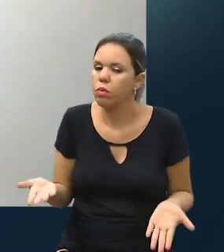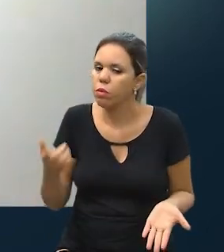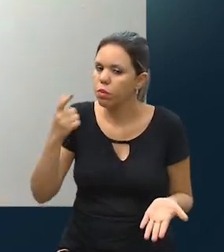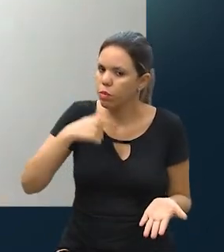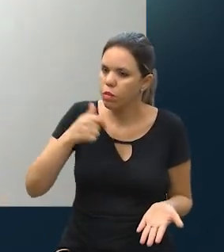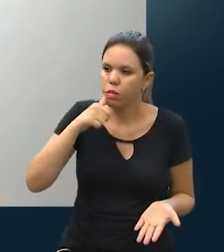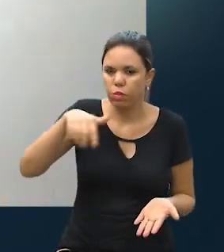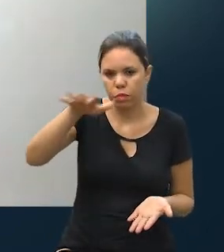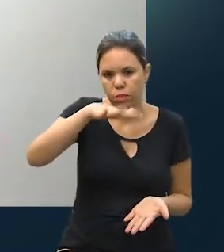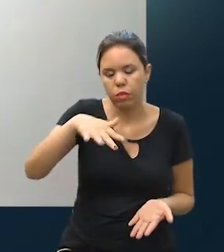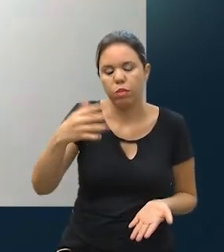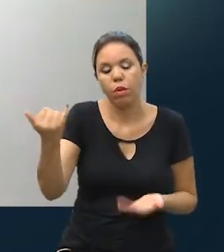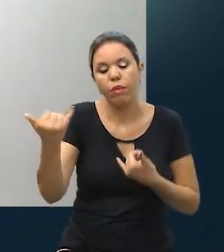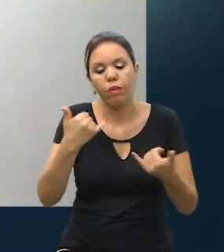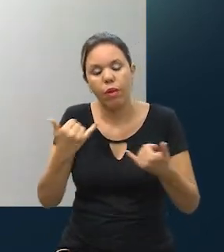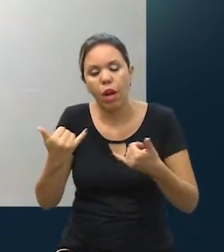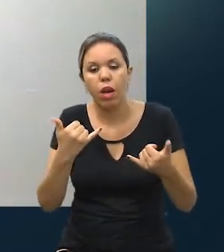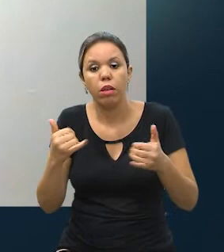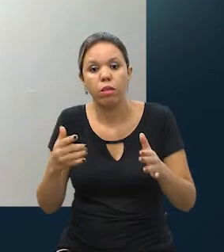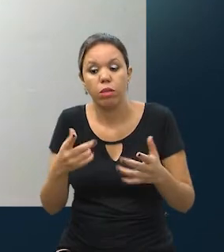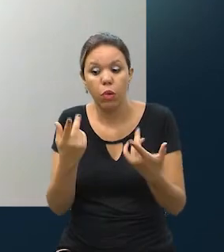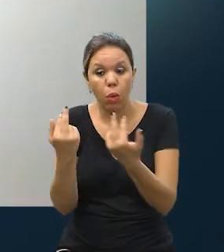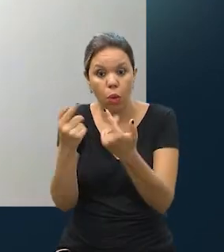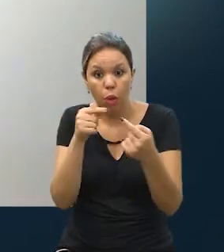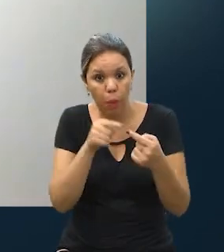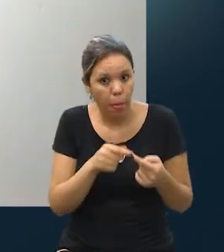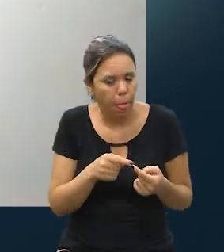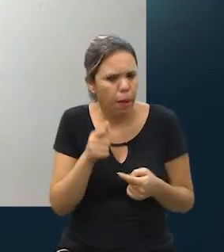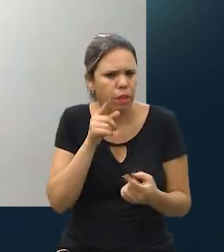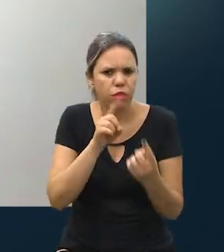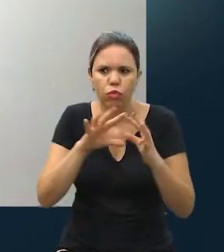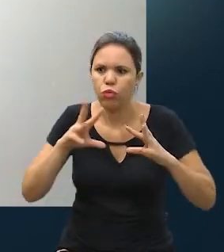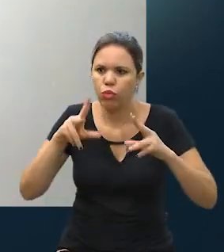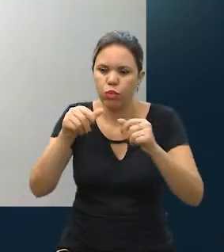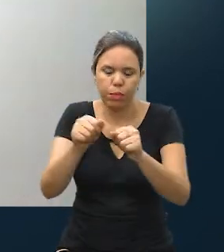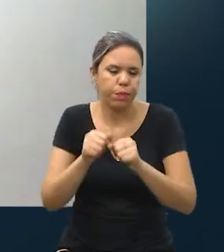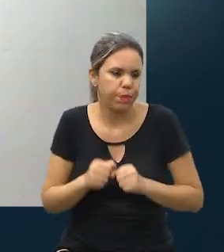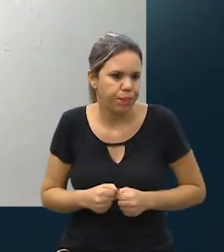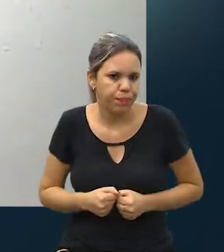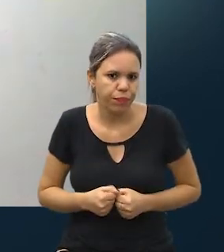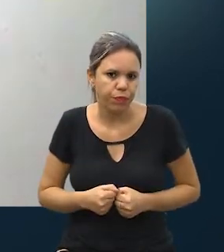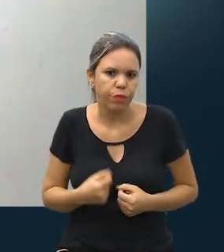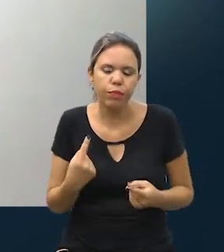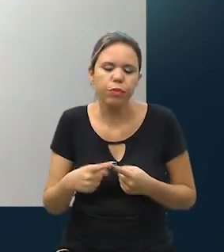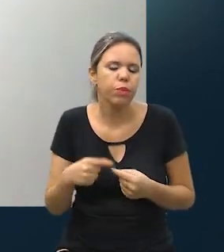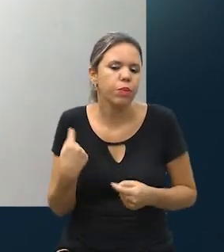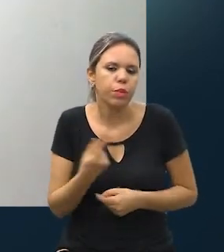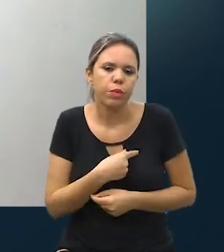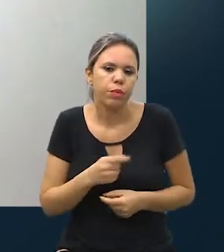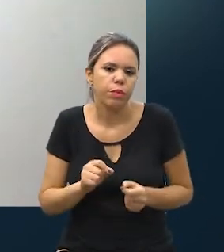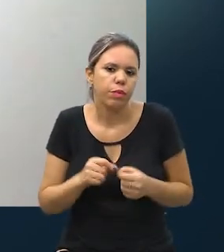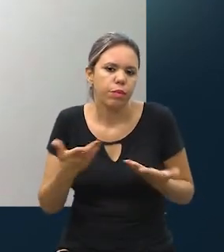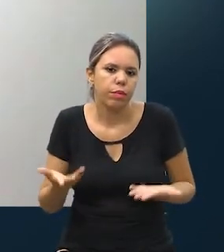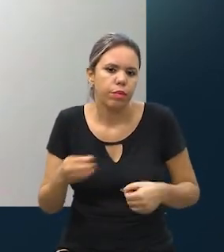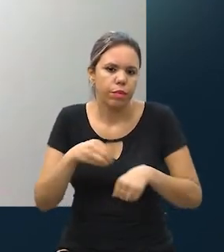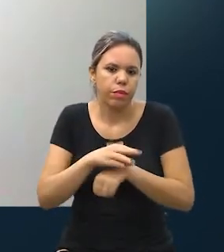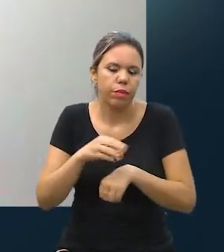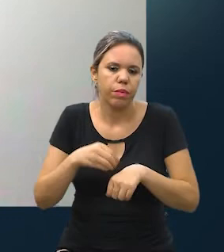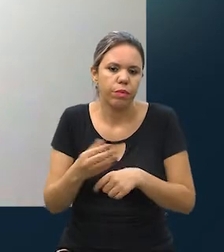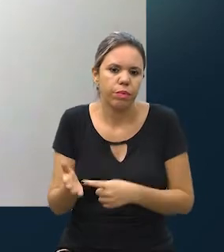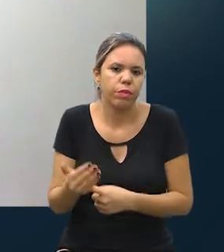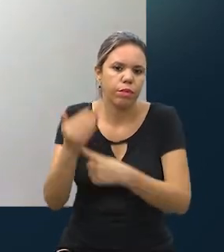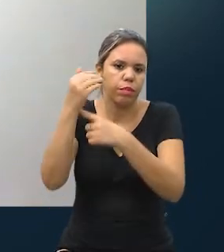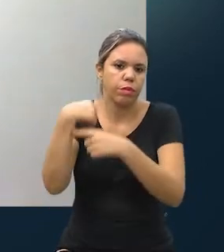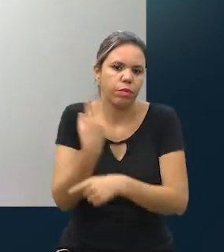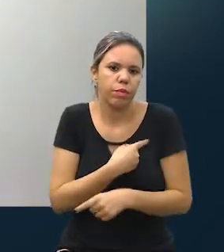mim quanto para ela. Ela falou: Beth, a gente tem isso em comum e a gente não consegue atender todas essas demandas. Por que a gente não traz a